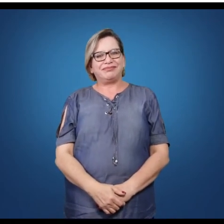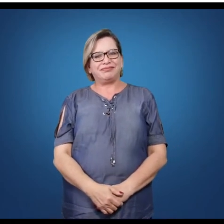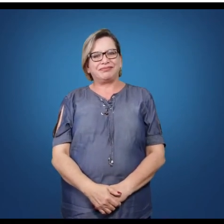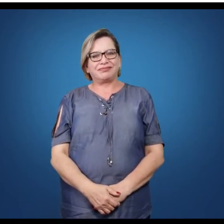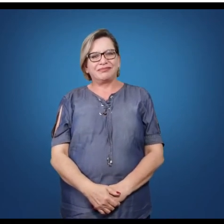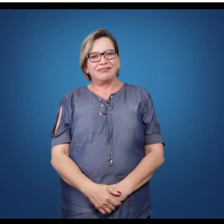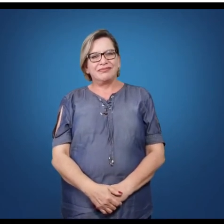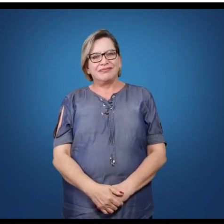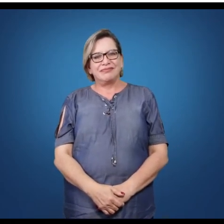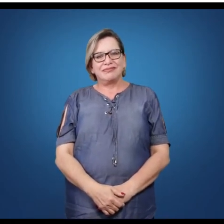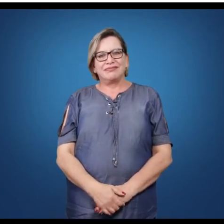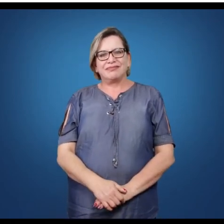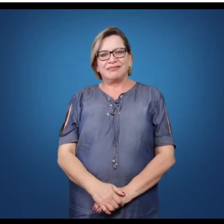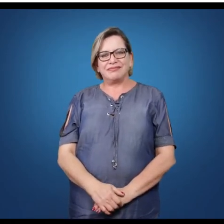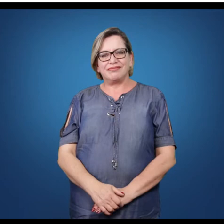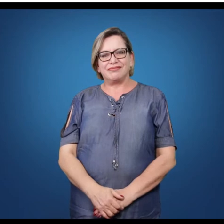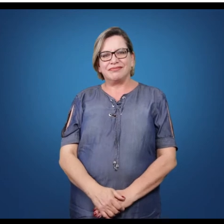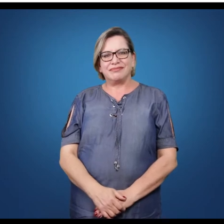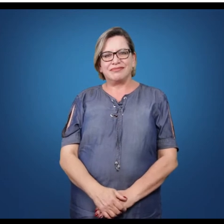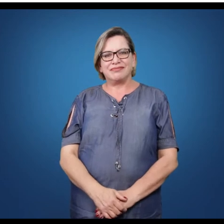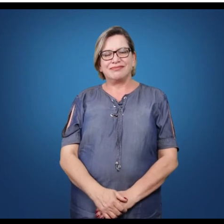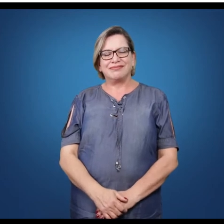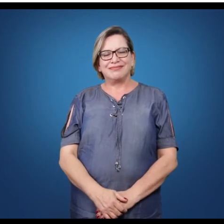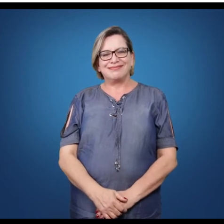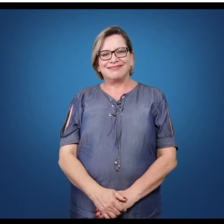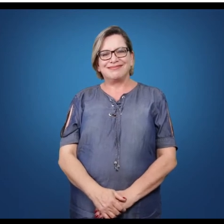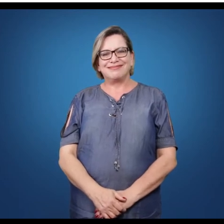Isso, por trás, com as duas mãos. Duas mãos.